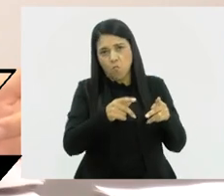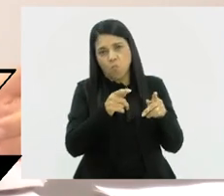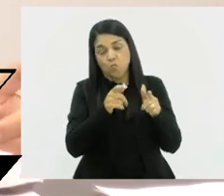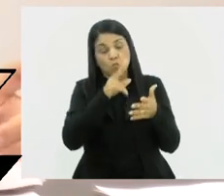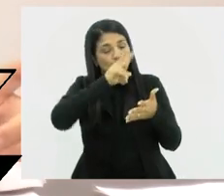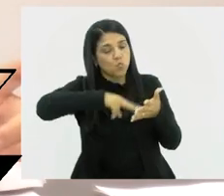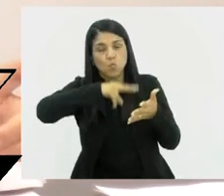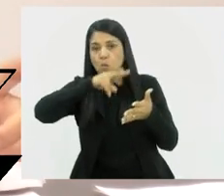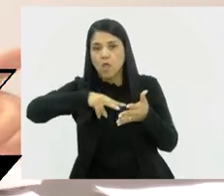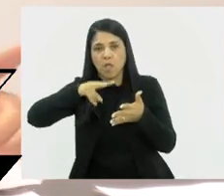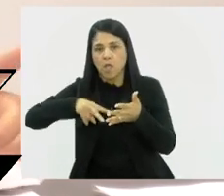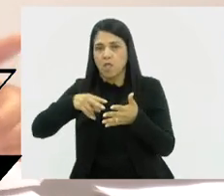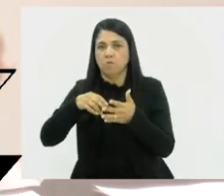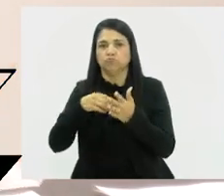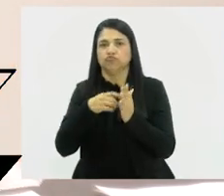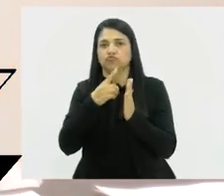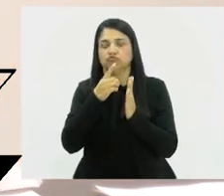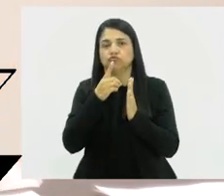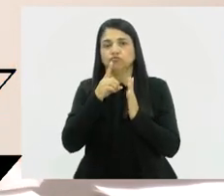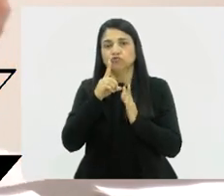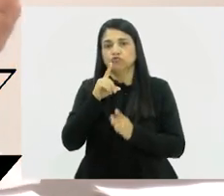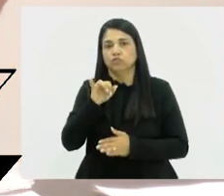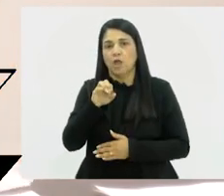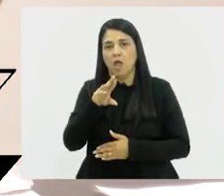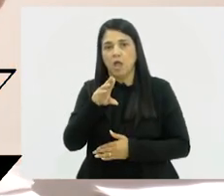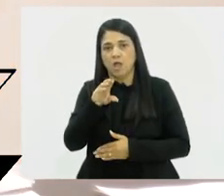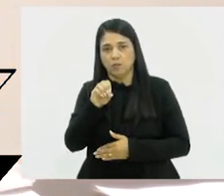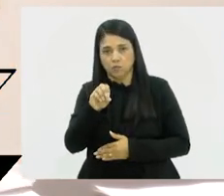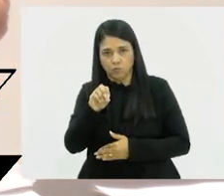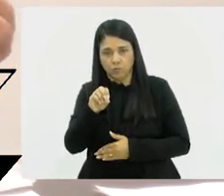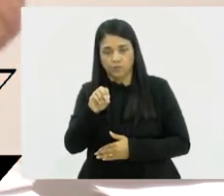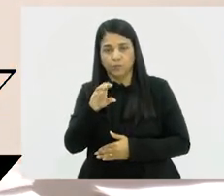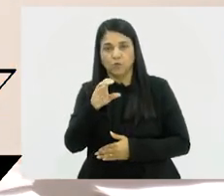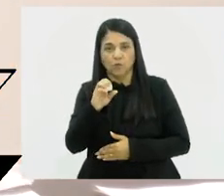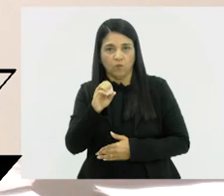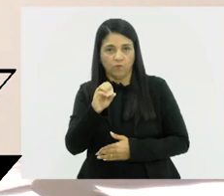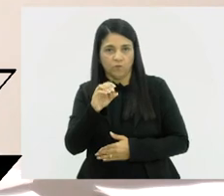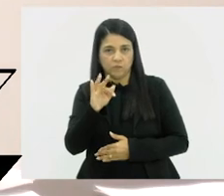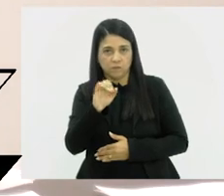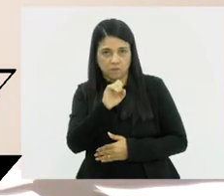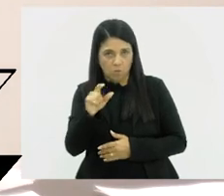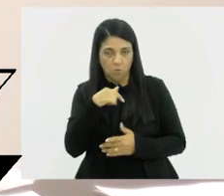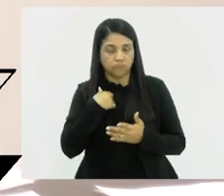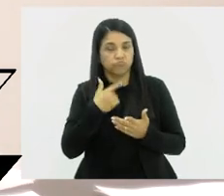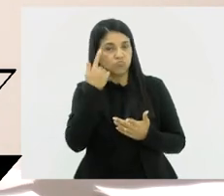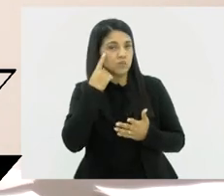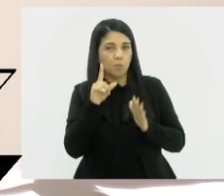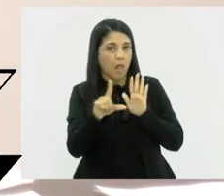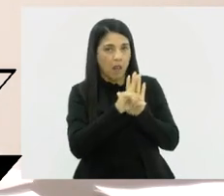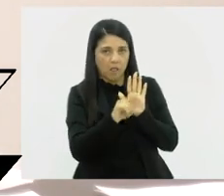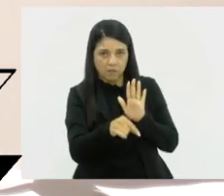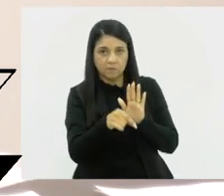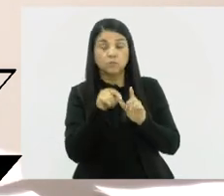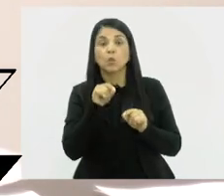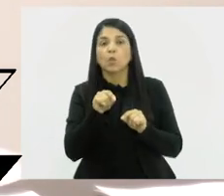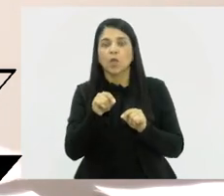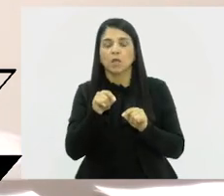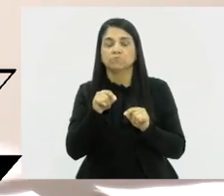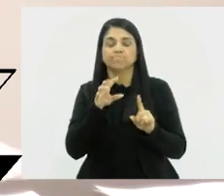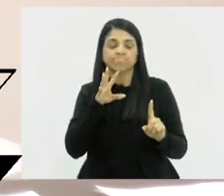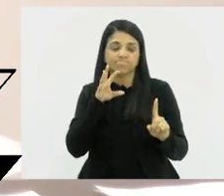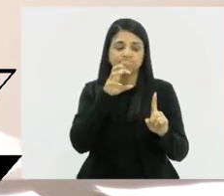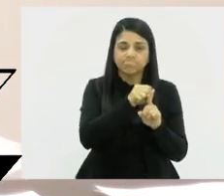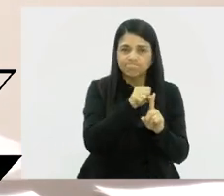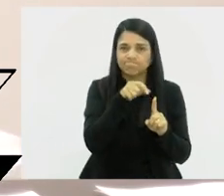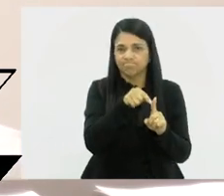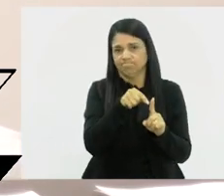que é ou deixa de ser uma lei. Mas eu acho que o que estigmatizou foram muito mais os ataques e o tratamento dado a esses ataques.